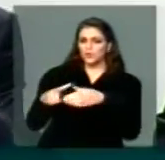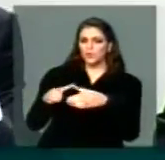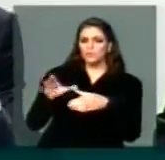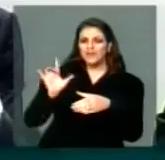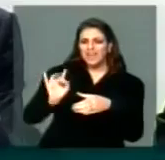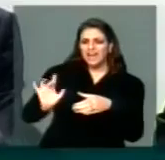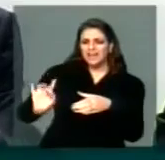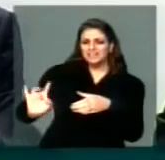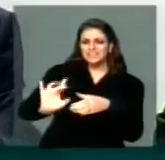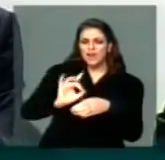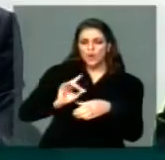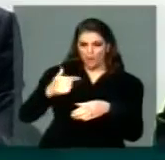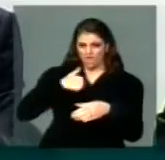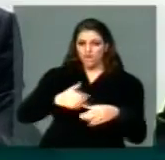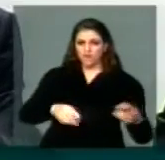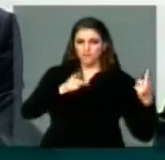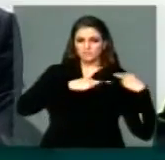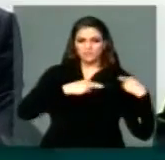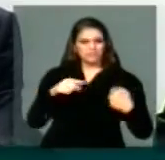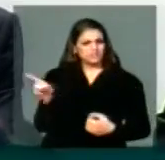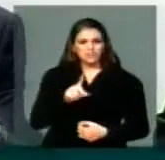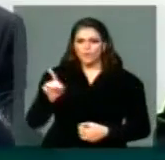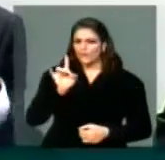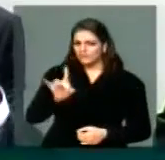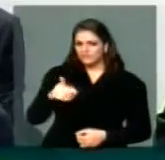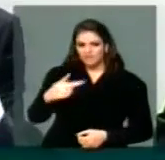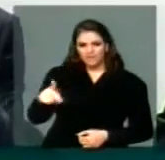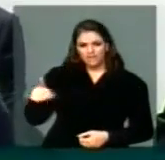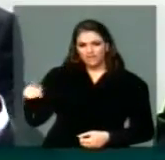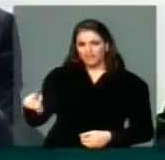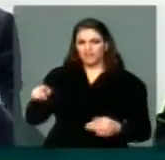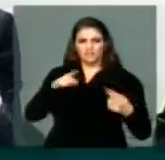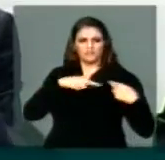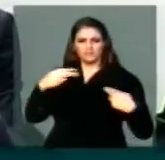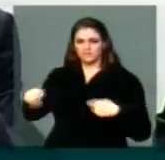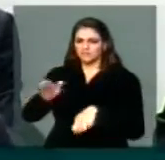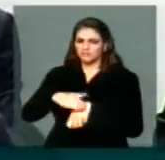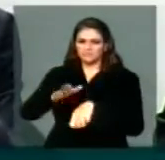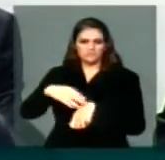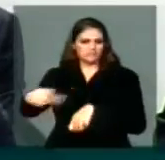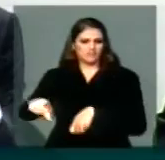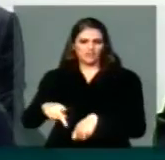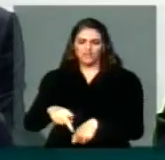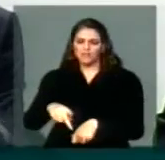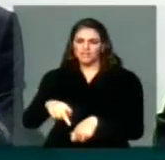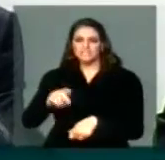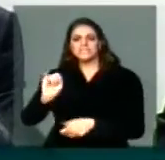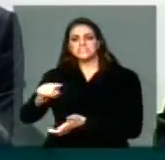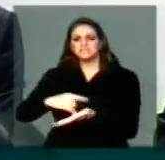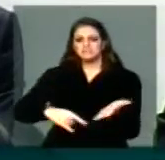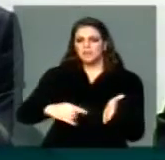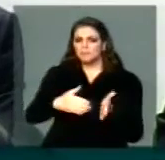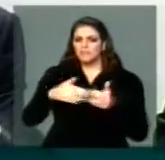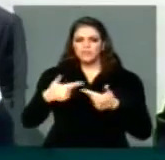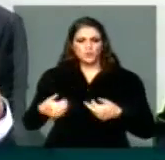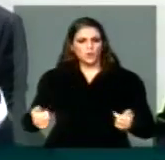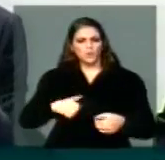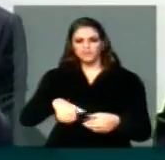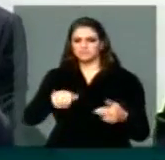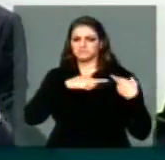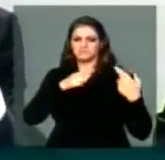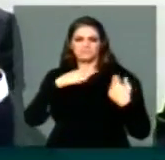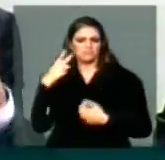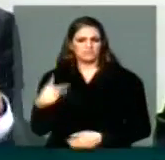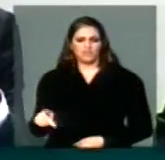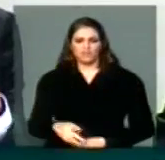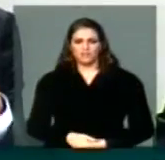requerimento? Cada um é responsável pelo seu mandato. Como é que eu tenho conhecimento que alguém faz ou deixa de fazer? Cada um responde pelos seus atos. E,